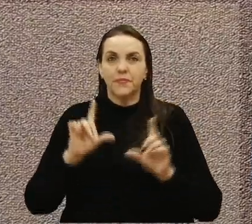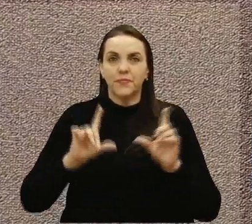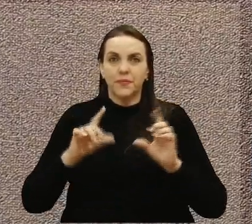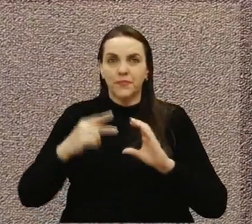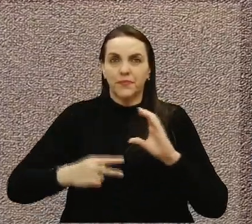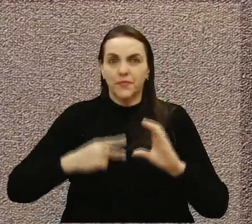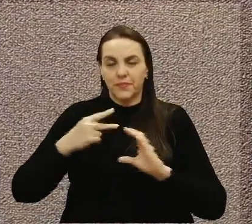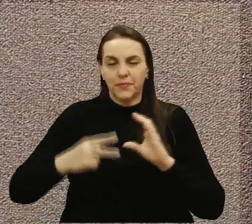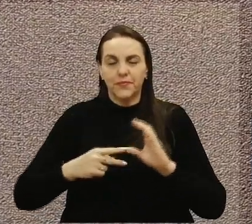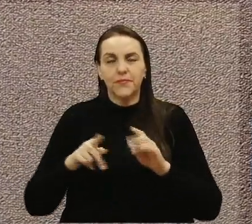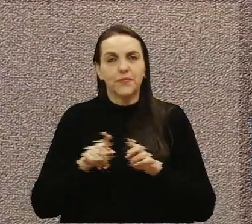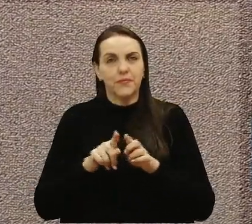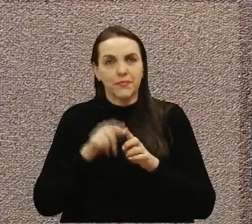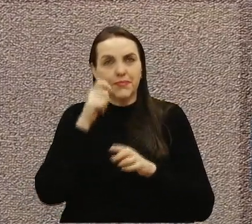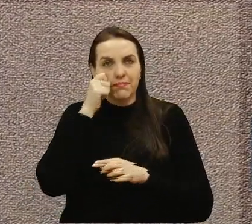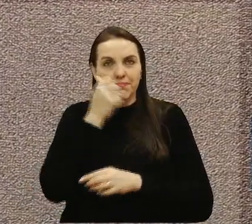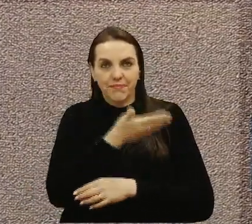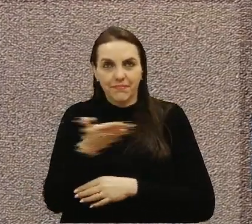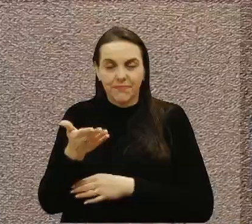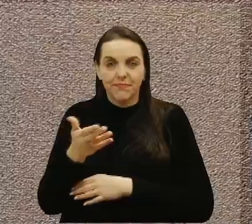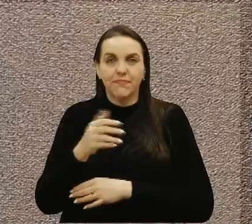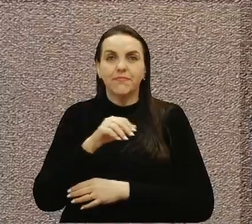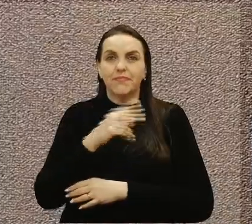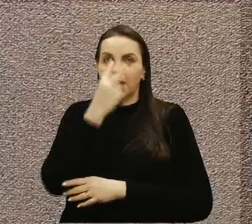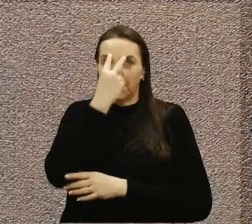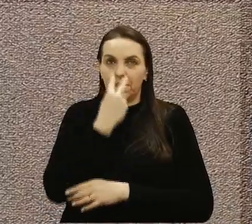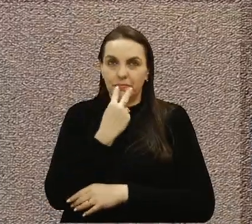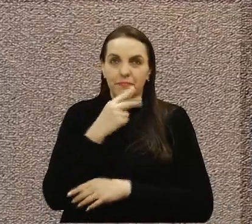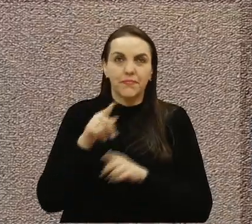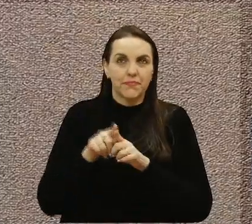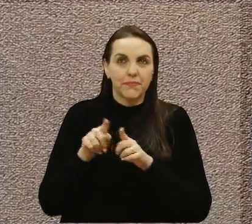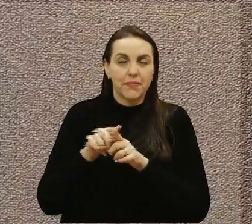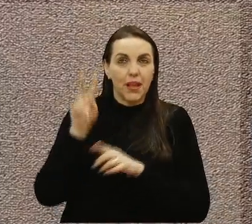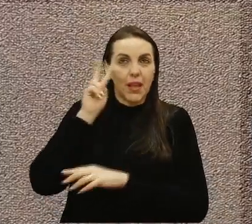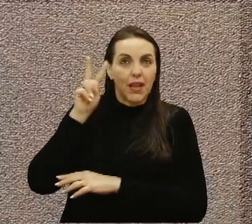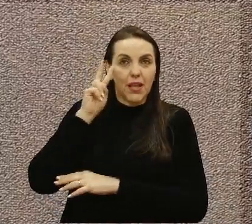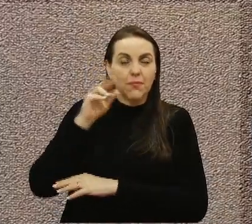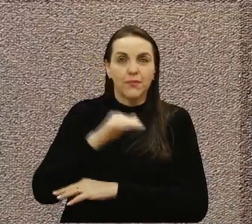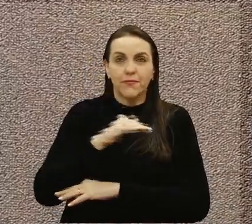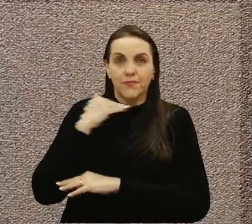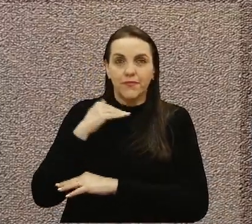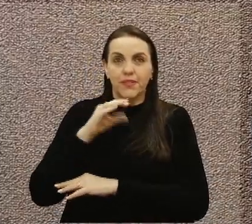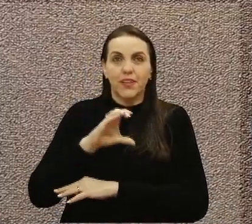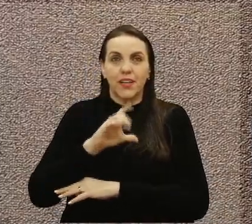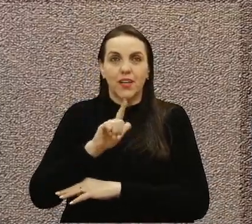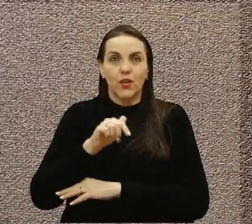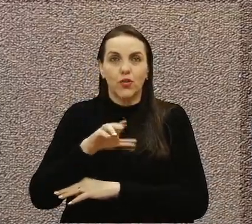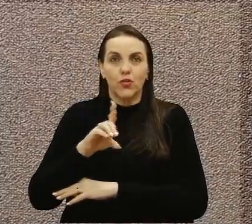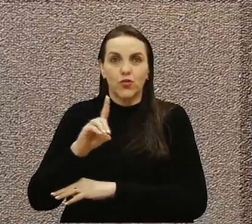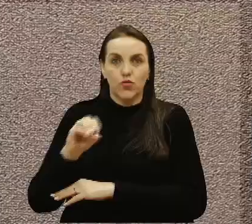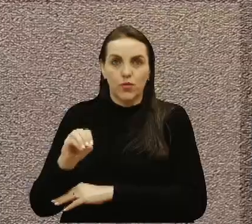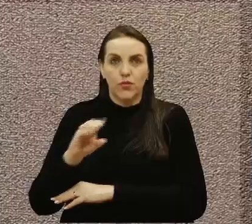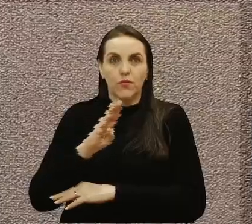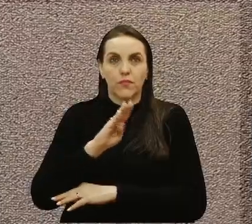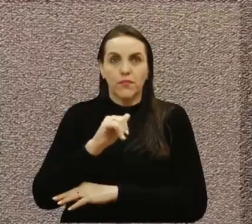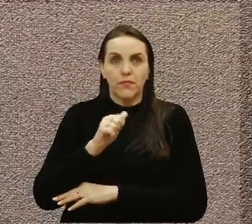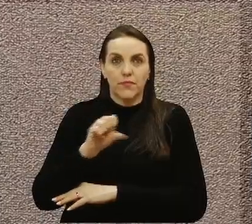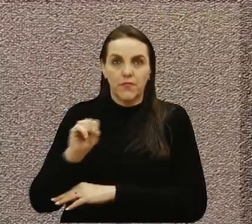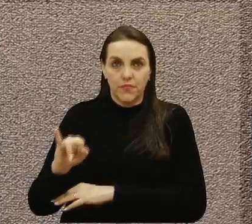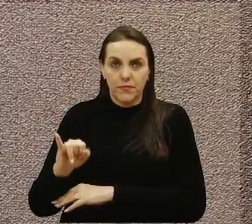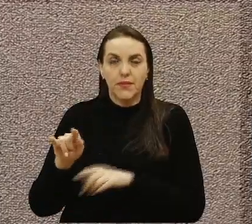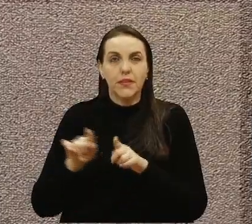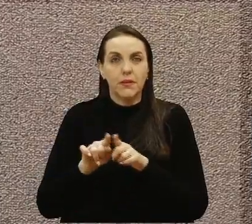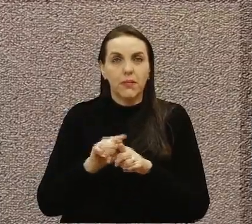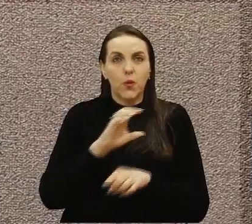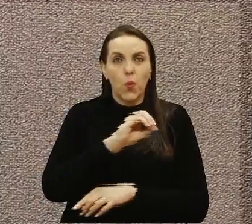nos prestigiam aqui. A APADEV, quando eu lembro da APADEV, lembro do falecido Cláudio Biasi, a Ordem dos Advogados do